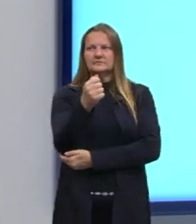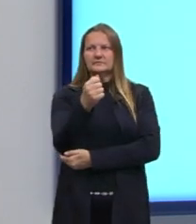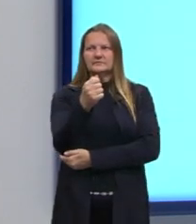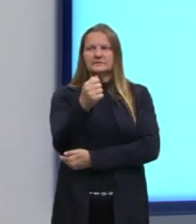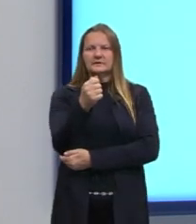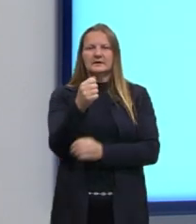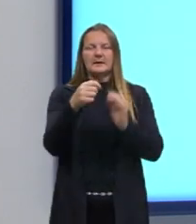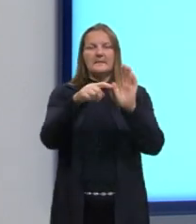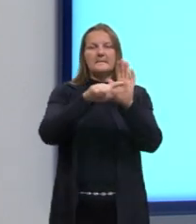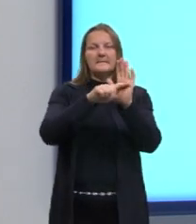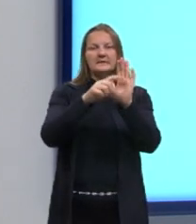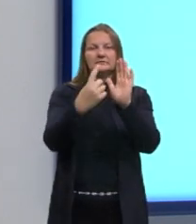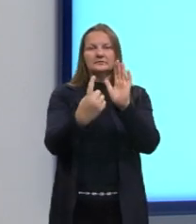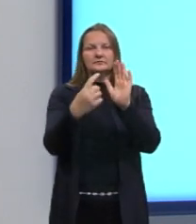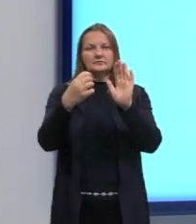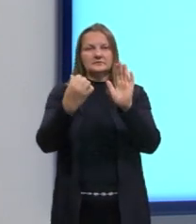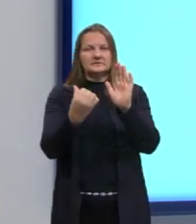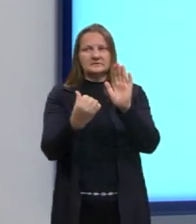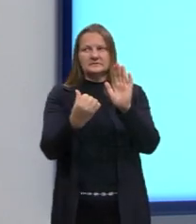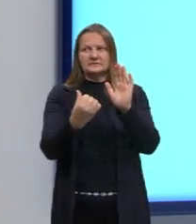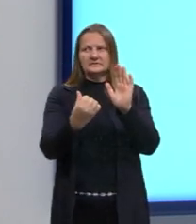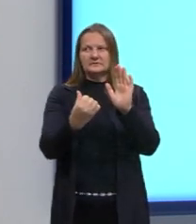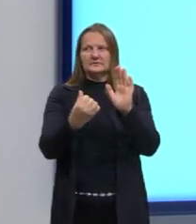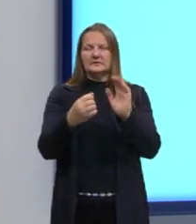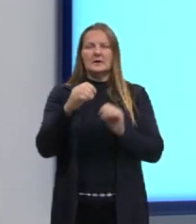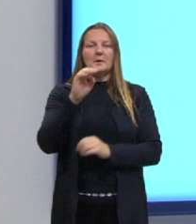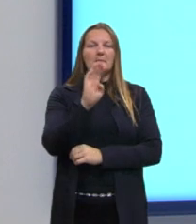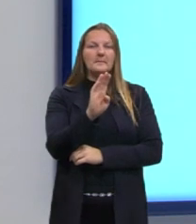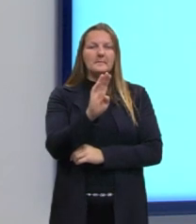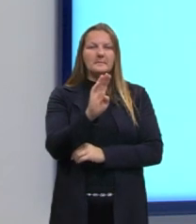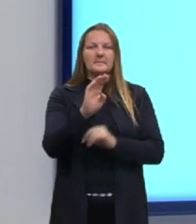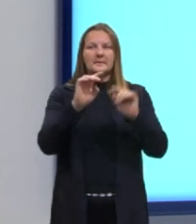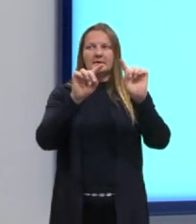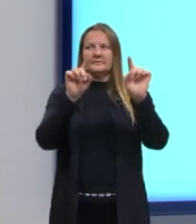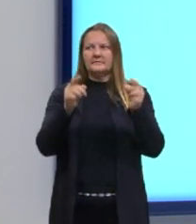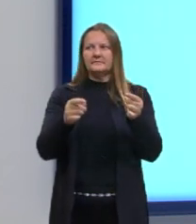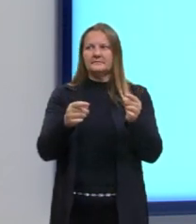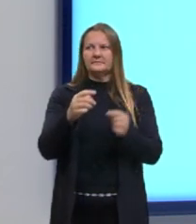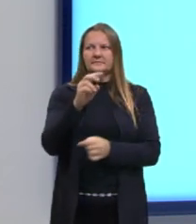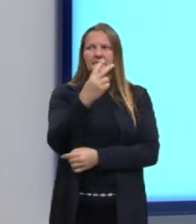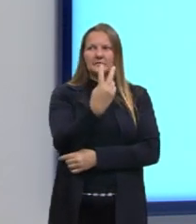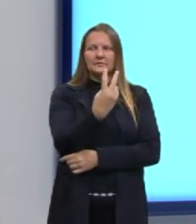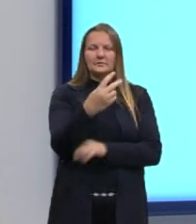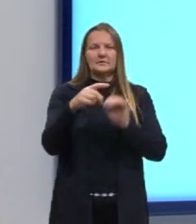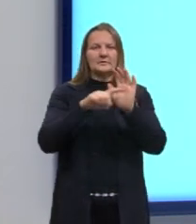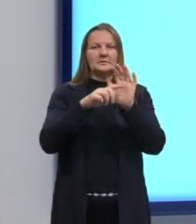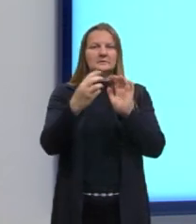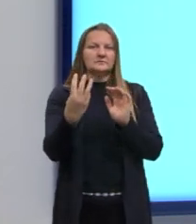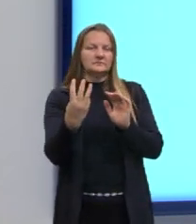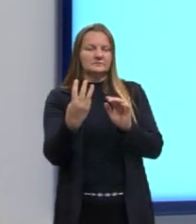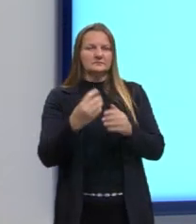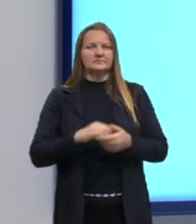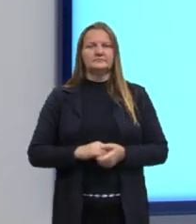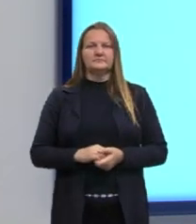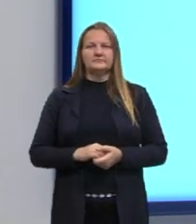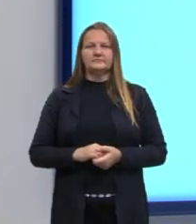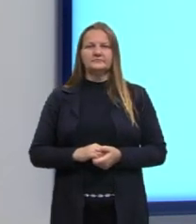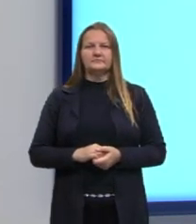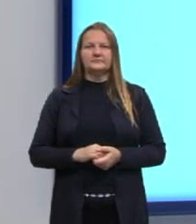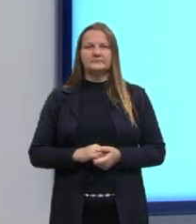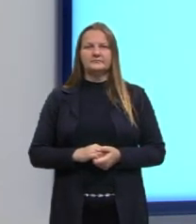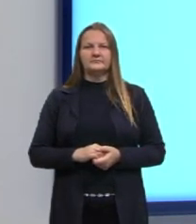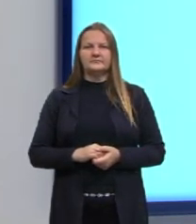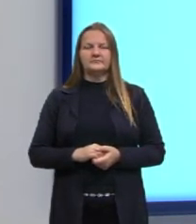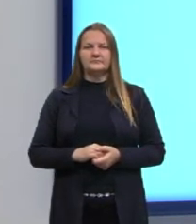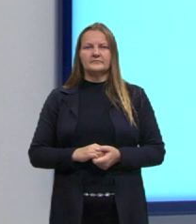coordenada menos um e seis e o ponto b representado pelo par 2 e -3 E aí nós vamos